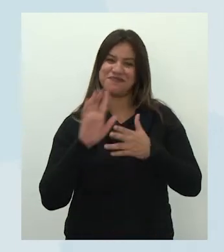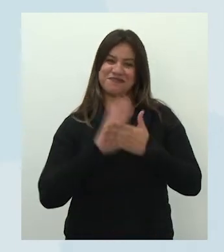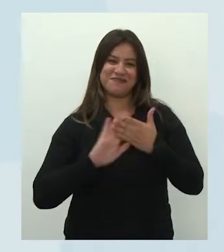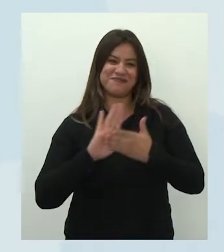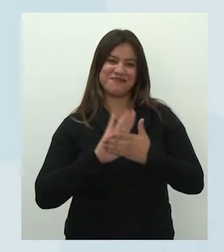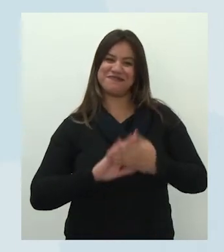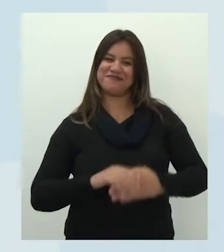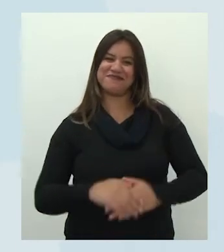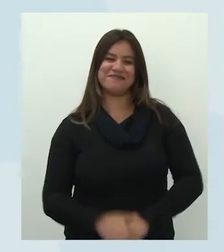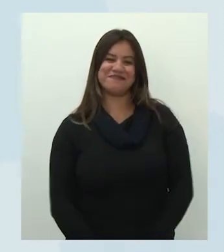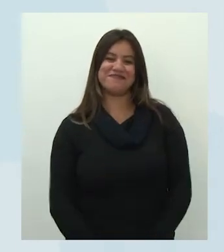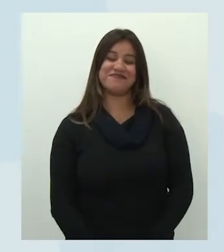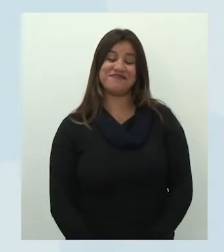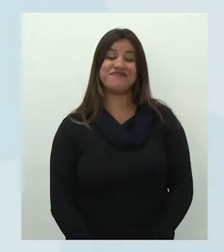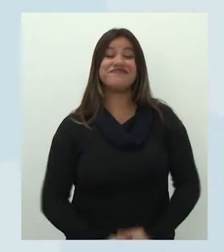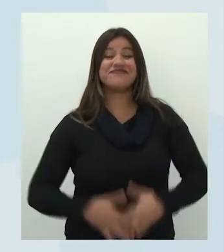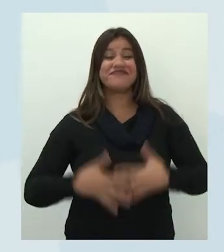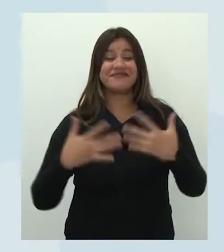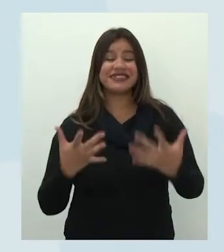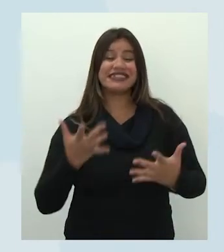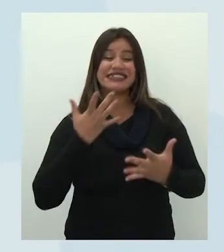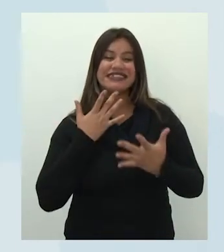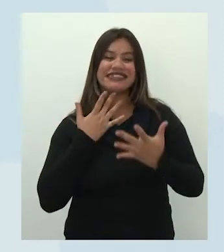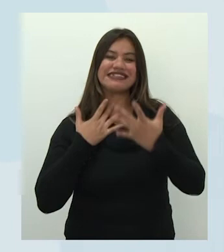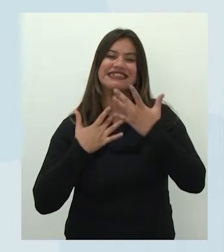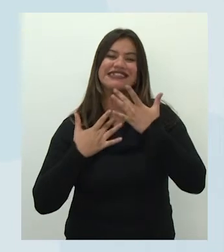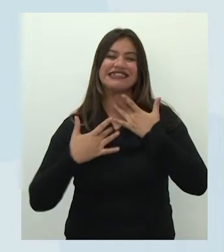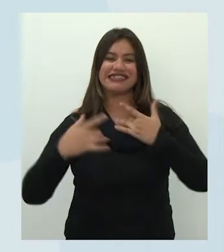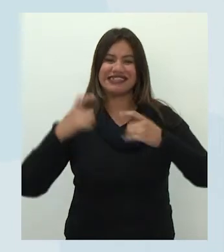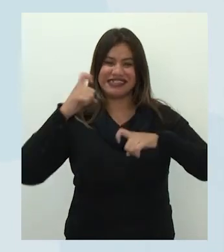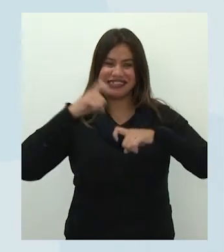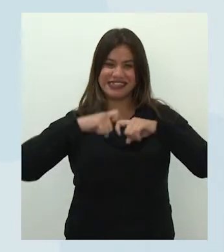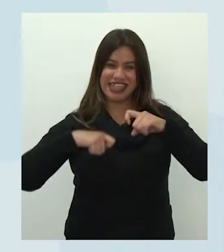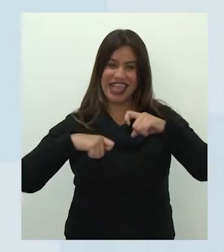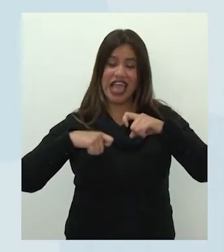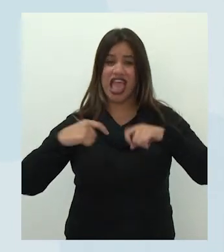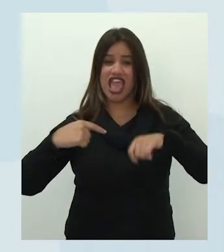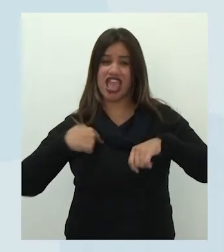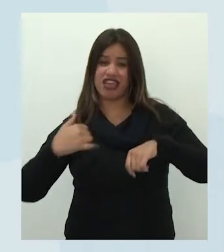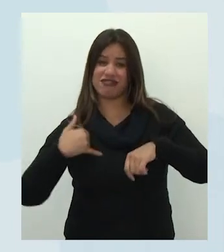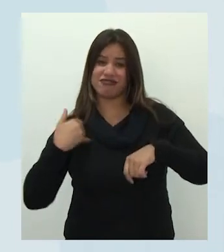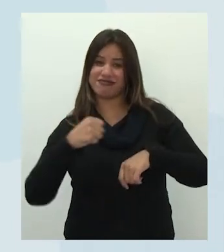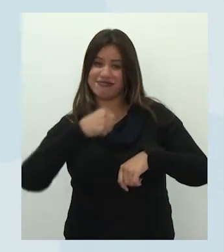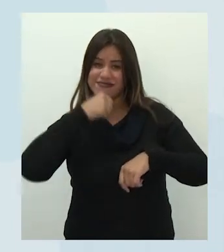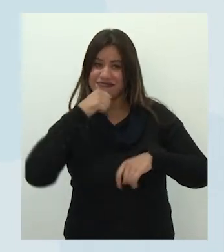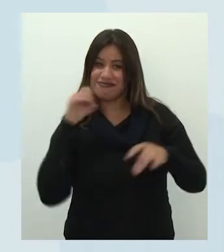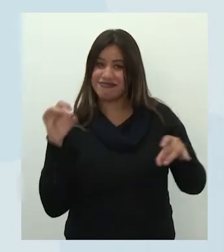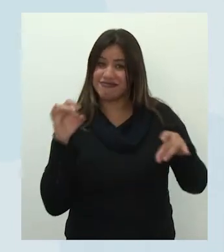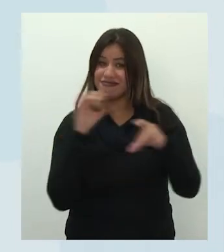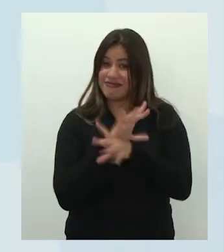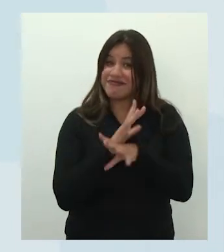Então, gente, o desejo sexual acaba com o envelhecimento?